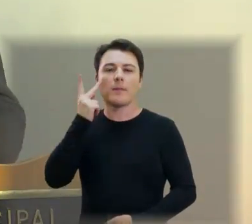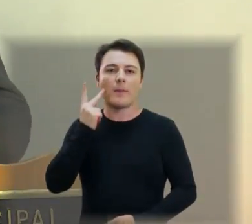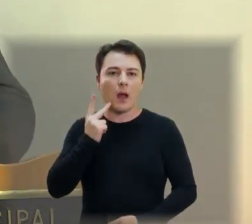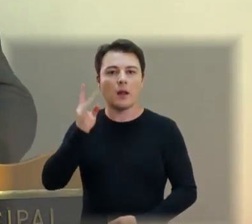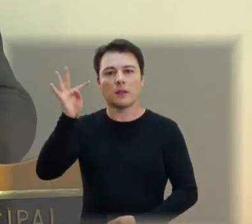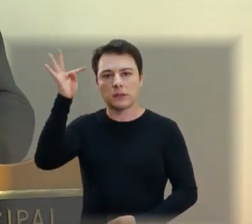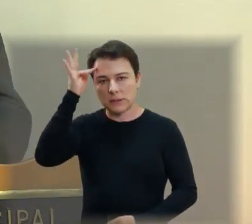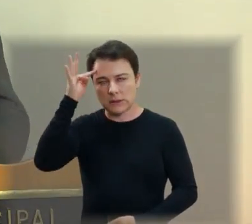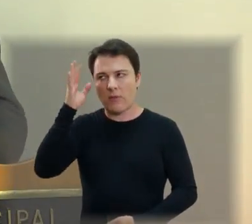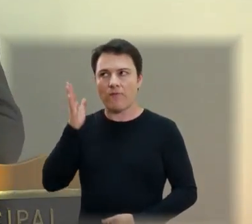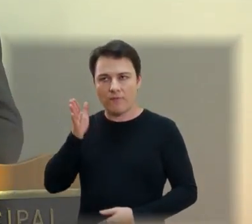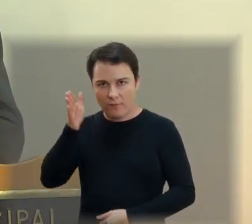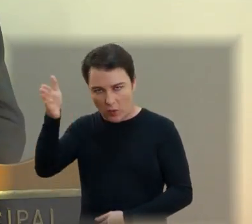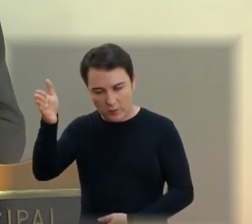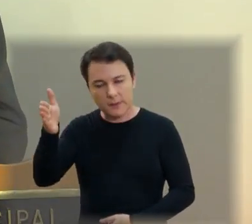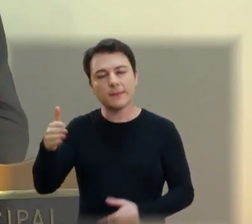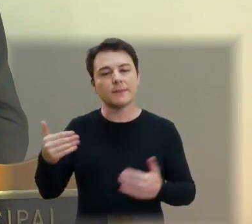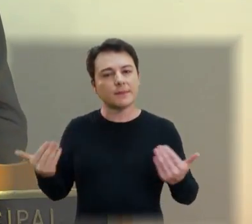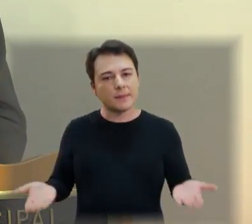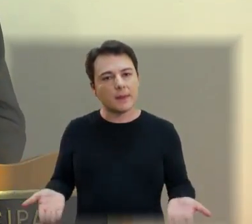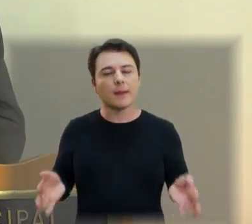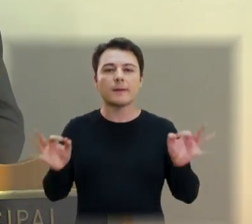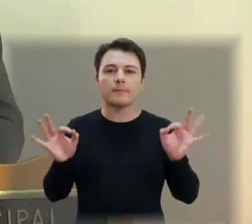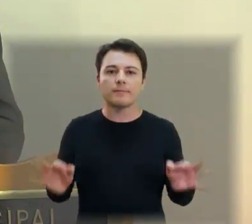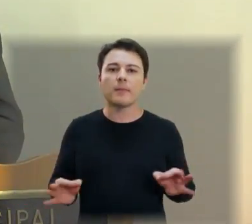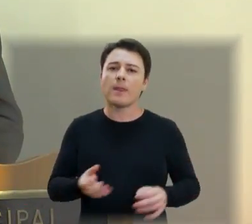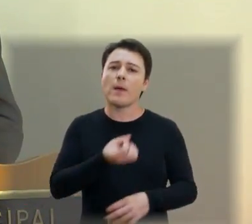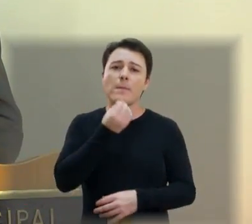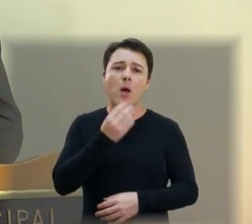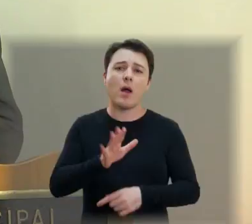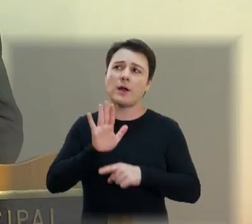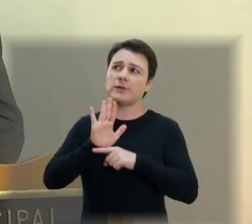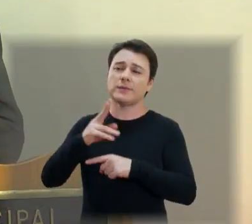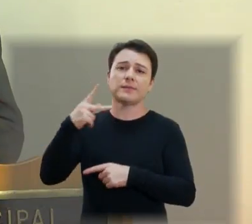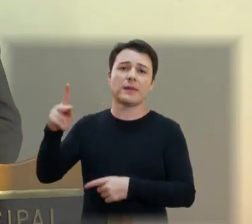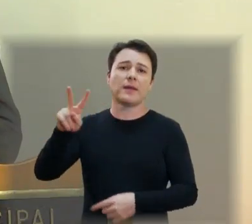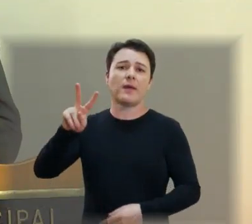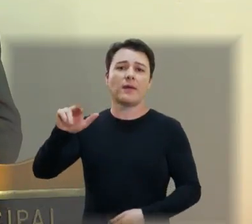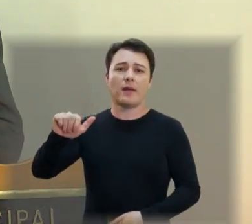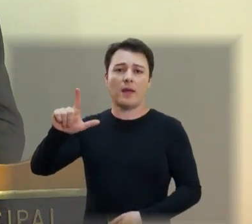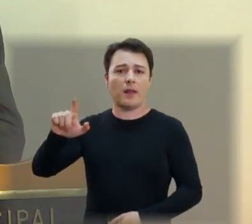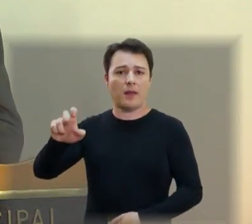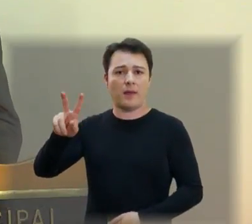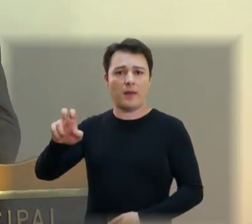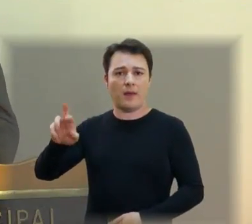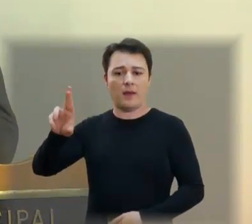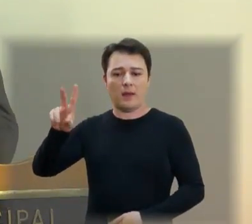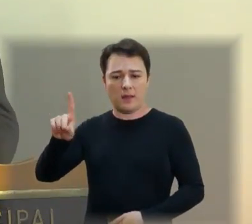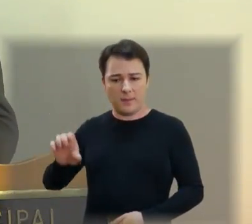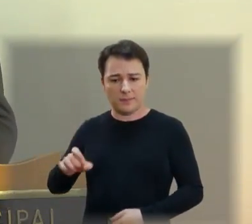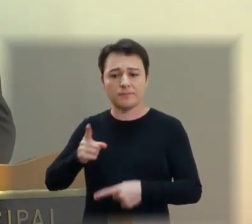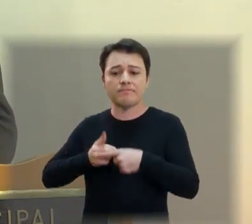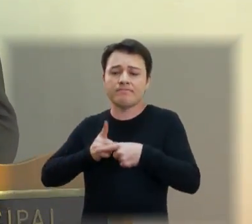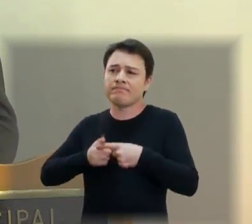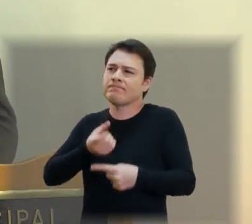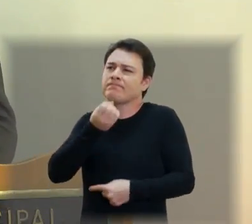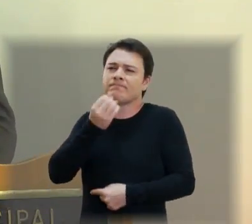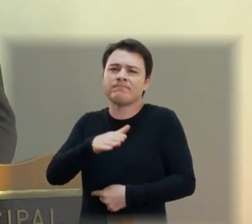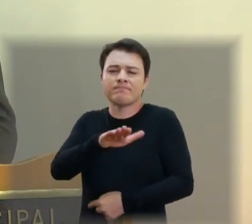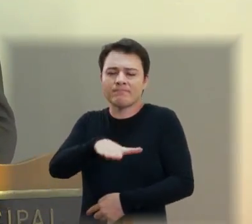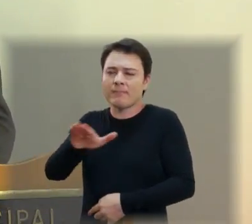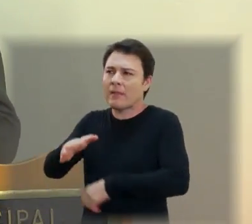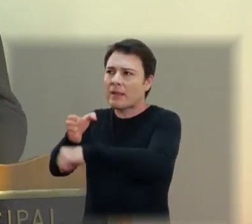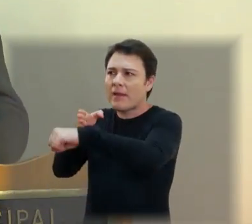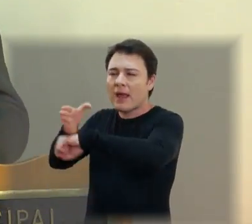Mel. Então, com certeza, quem ganha é aquela comunidade lá do Vale Verde, porque realmente as crianças